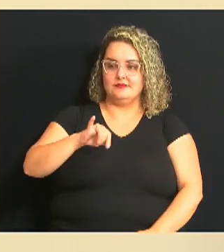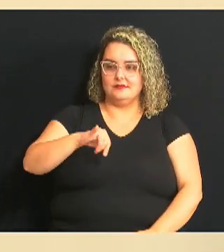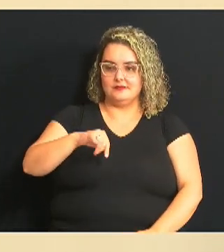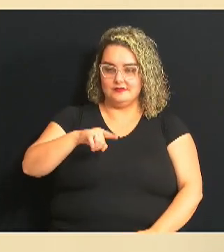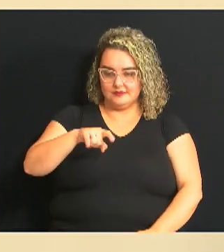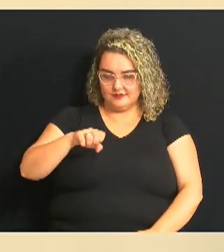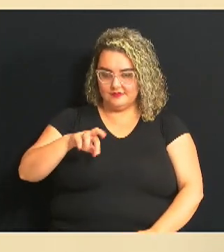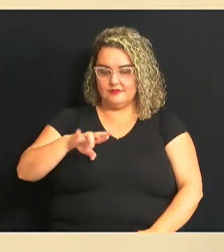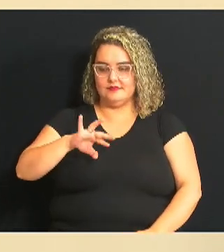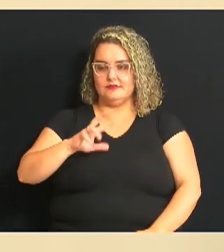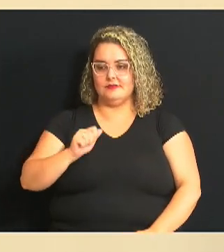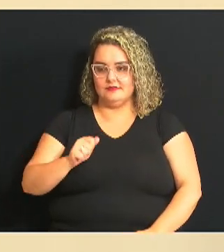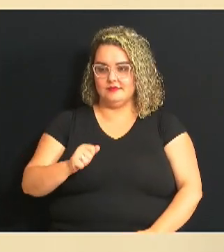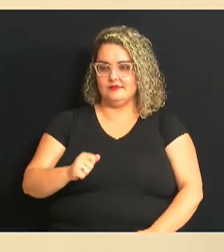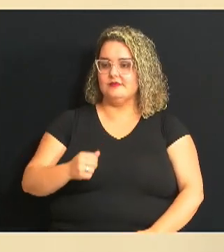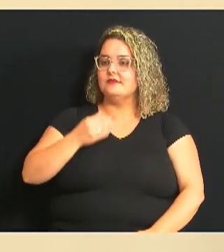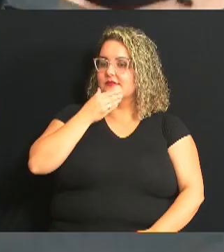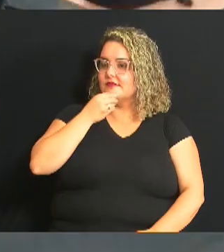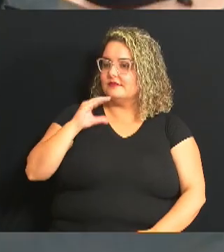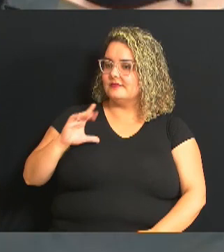ao Dr. Cláudio Azenha.